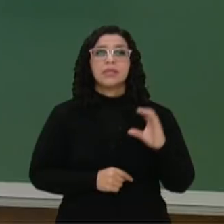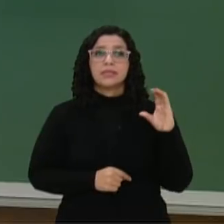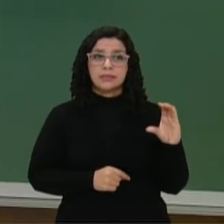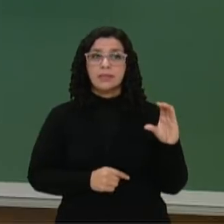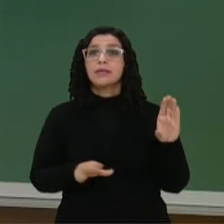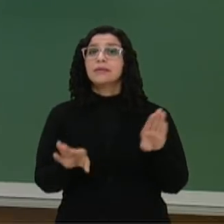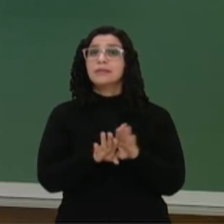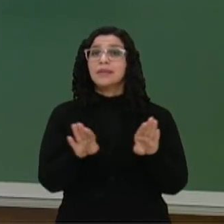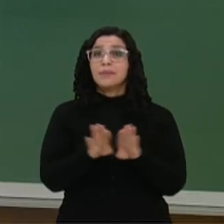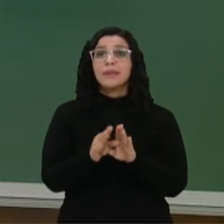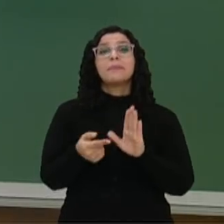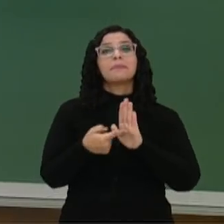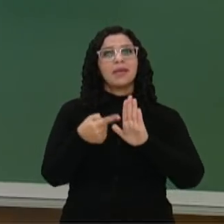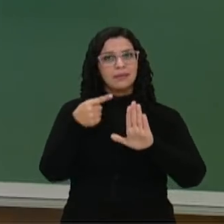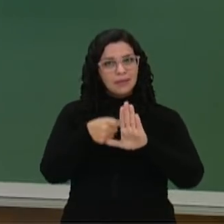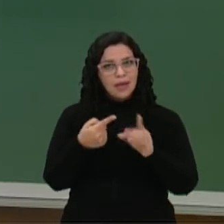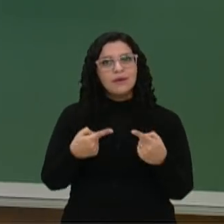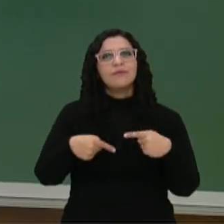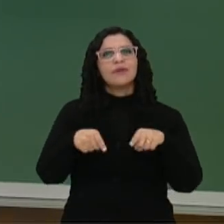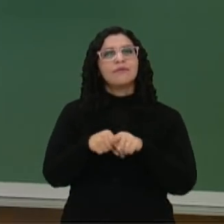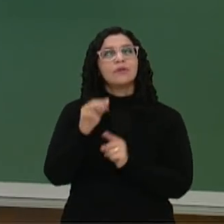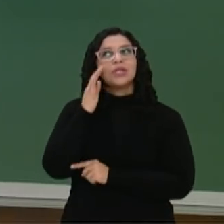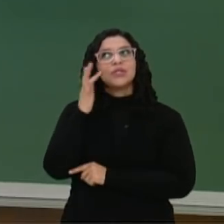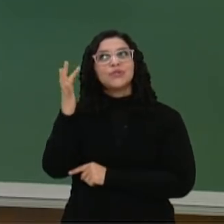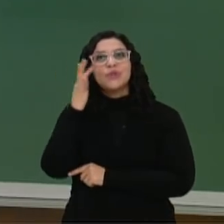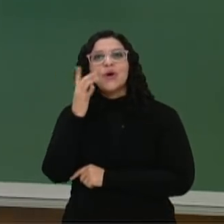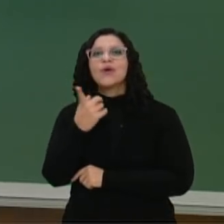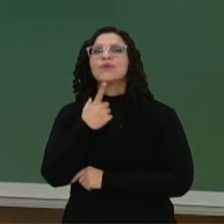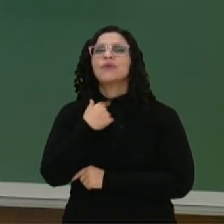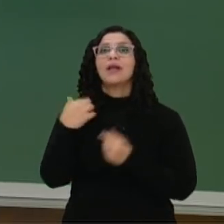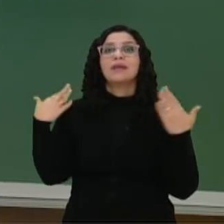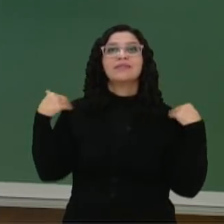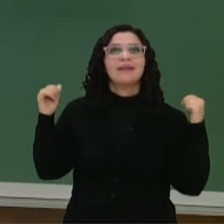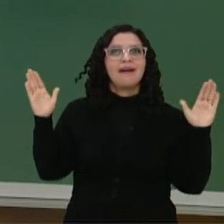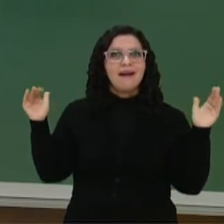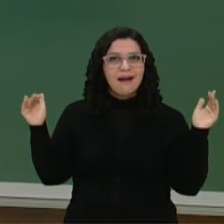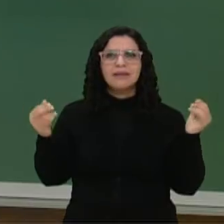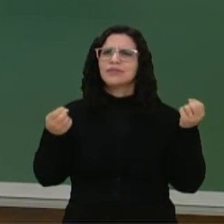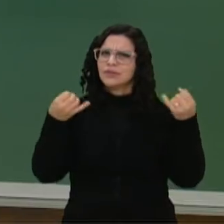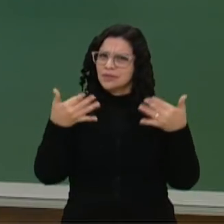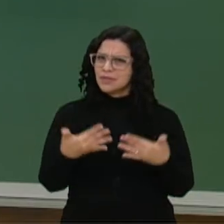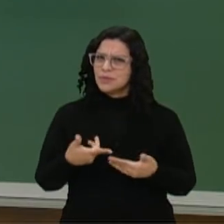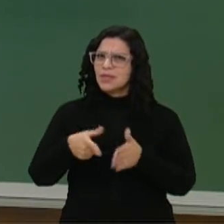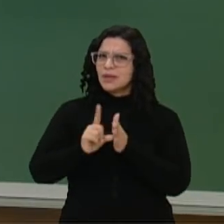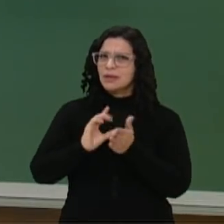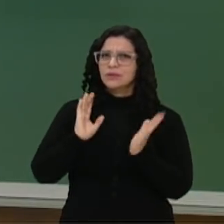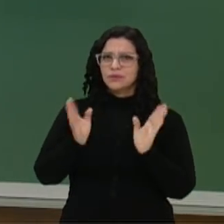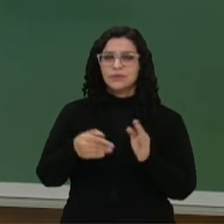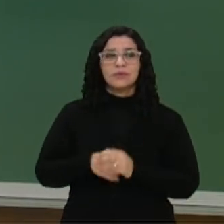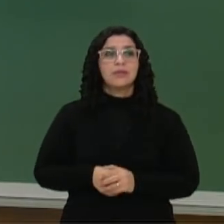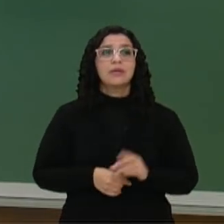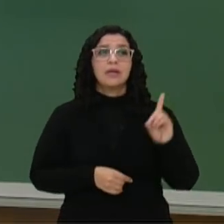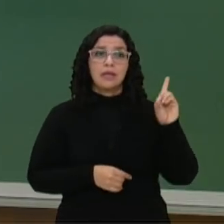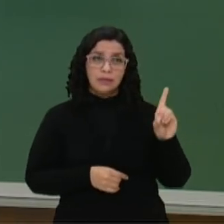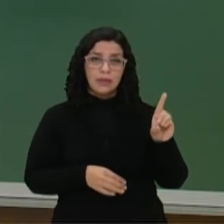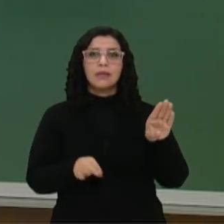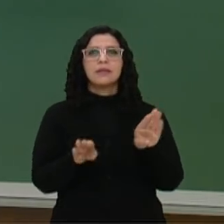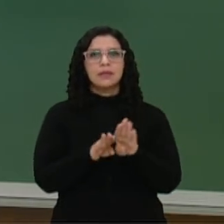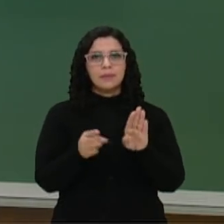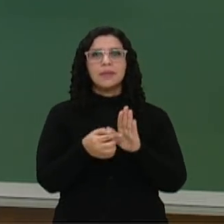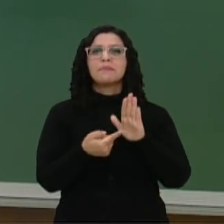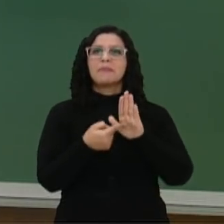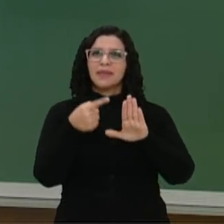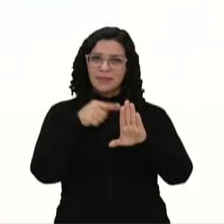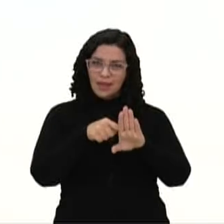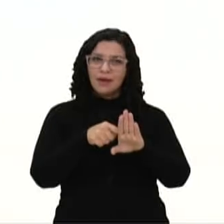C, nós temos metáfora novamente, a questão das asas que já vimos no exercício anterior. E na letra D,